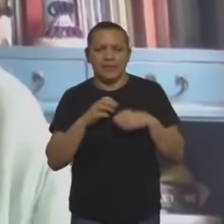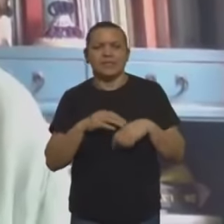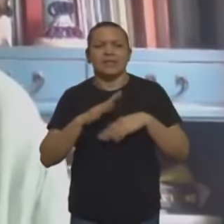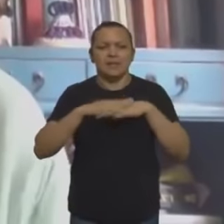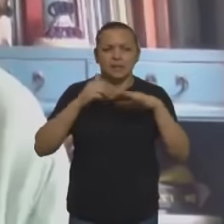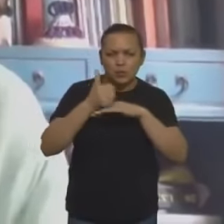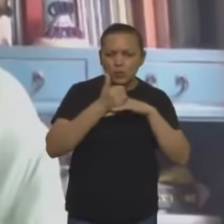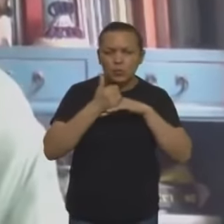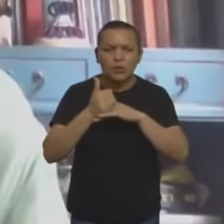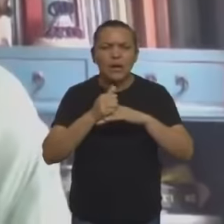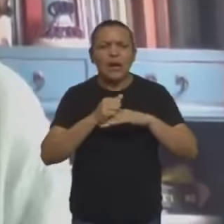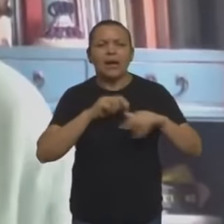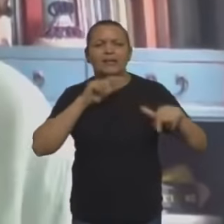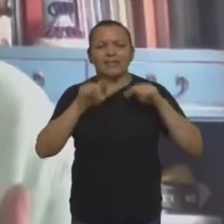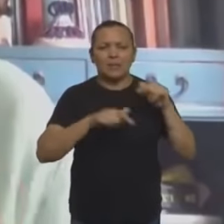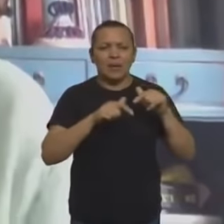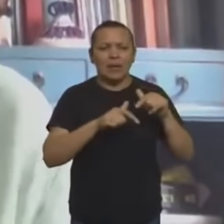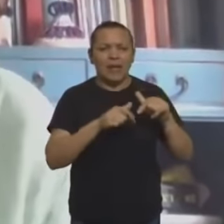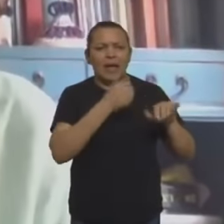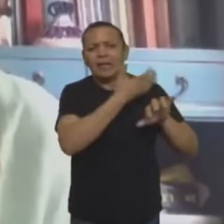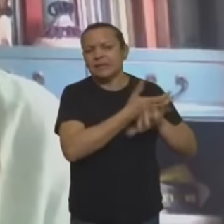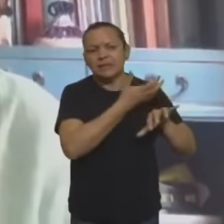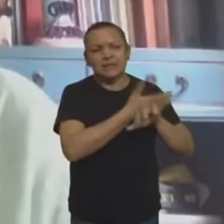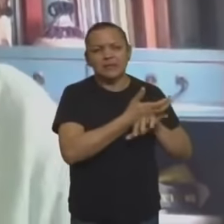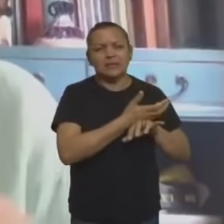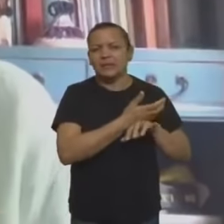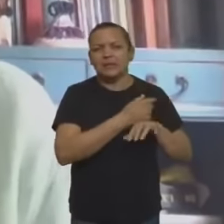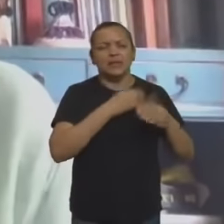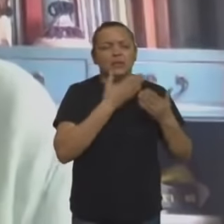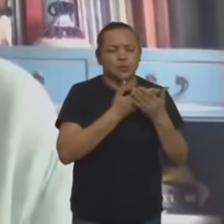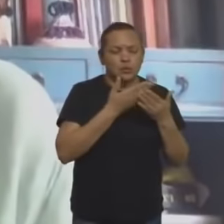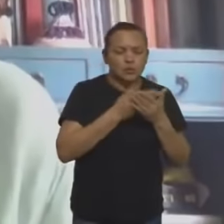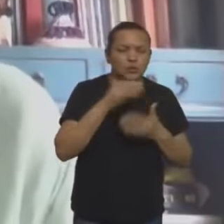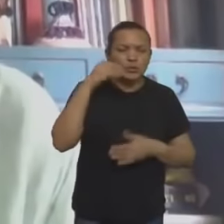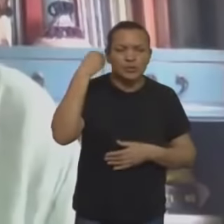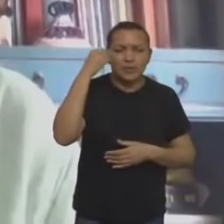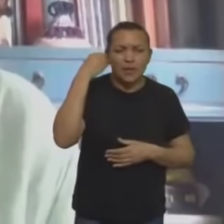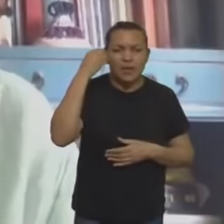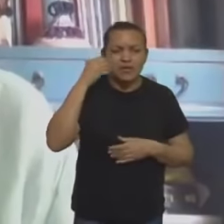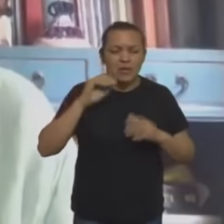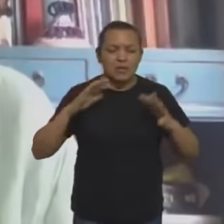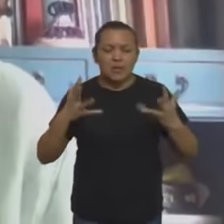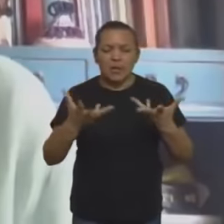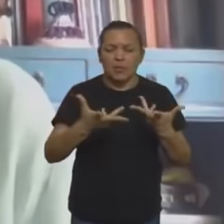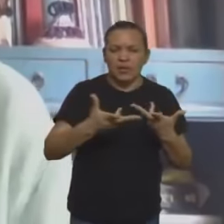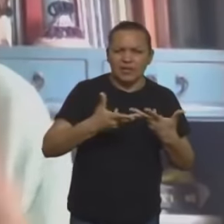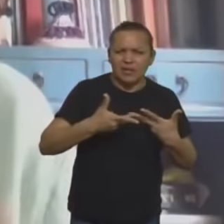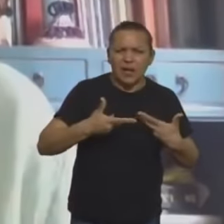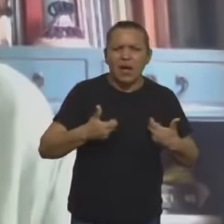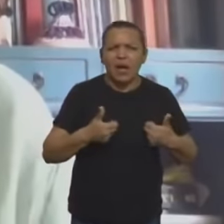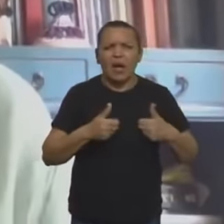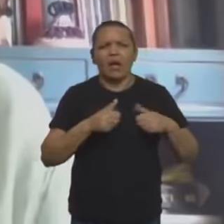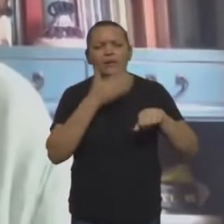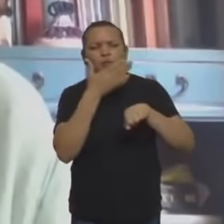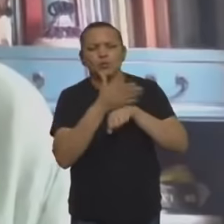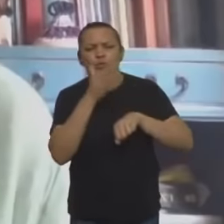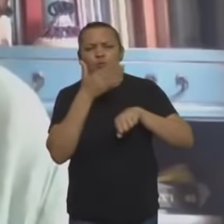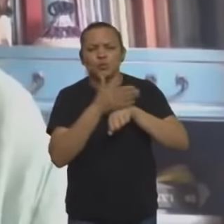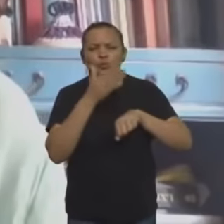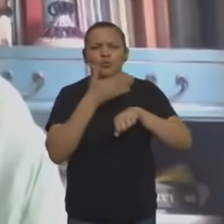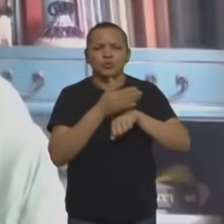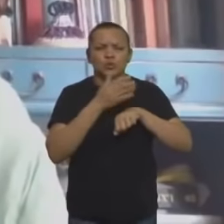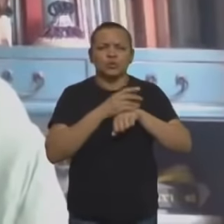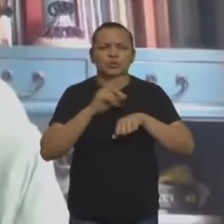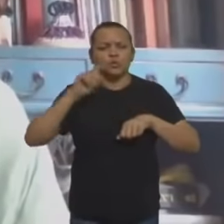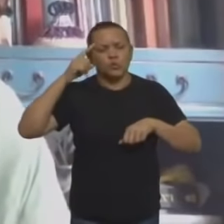trabalhadas aula a aula, através de estudos de caso, práticas de habilidades, né, exercícios, ali vocês